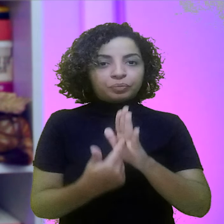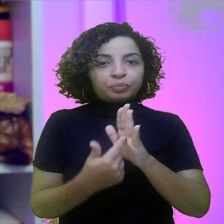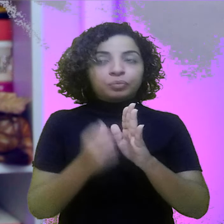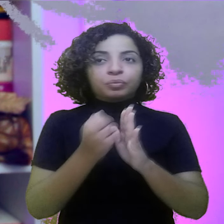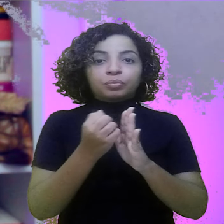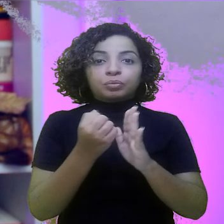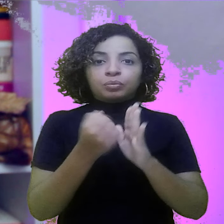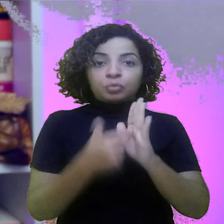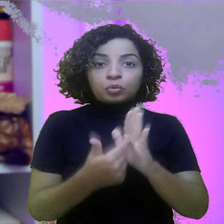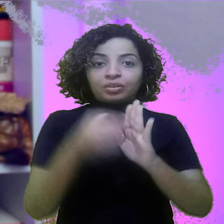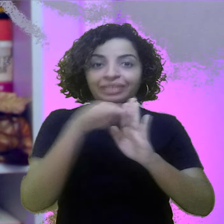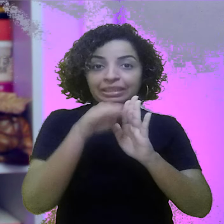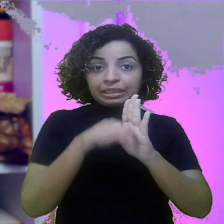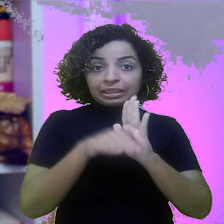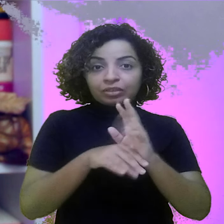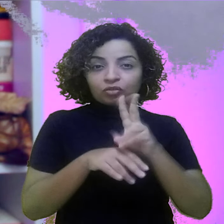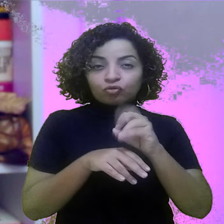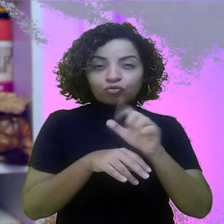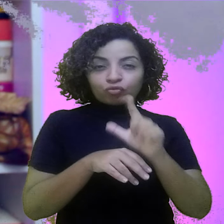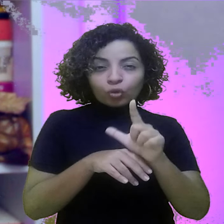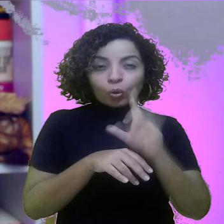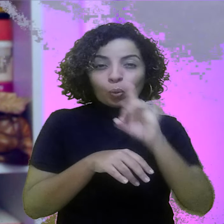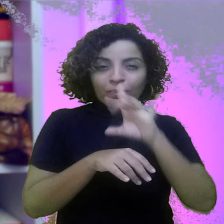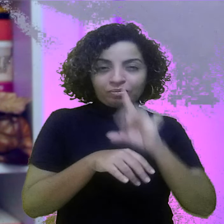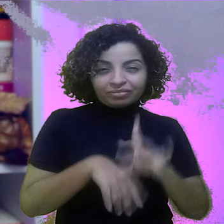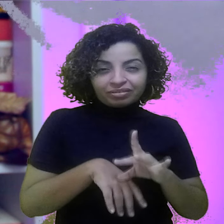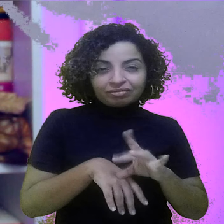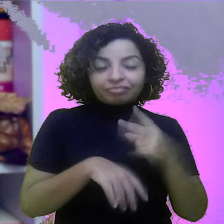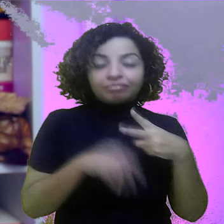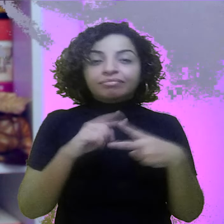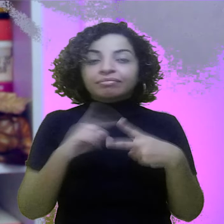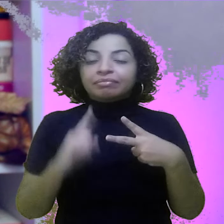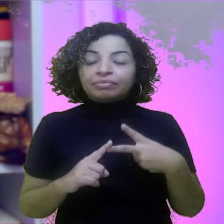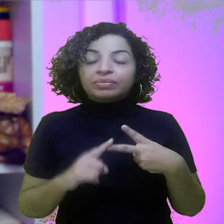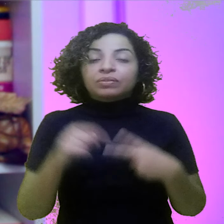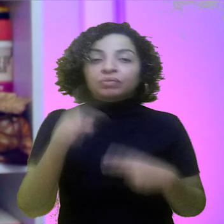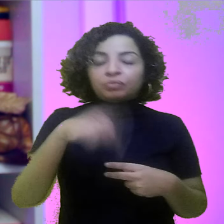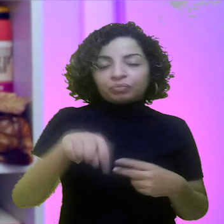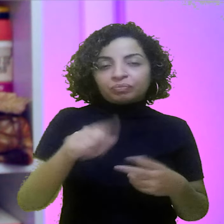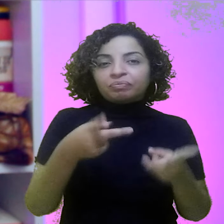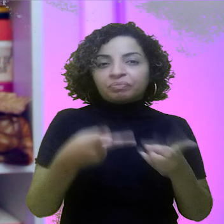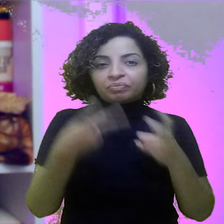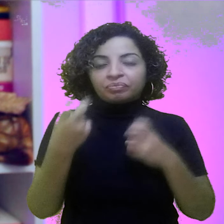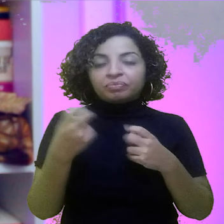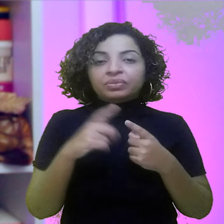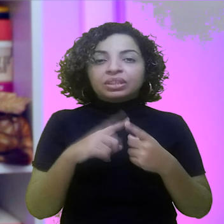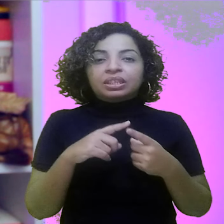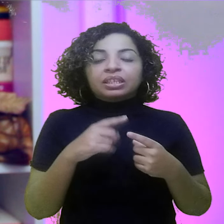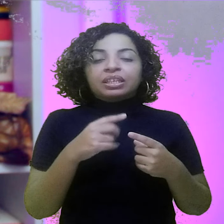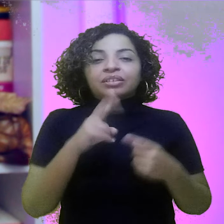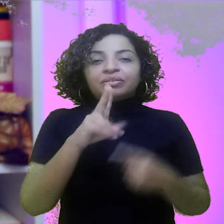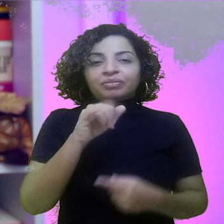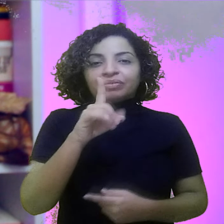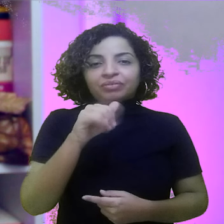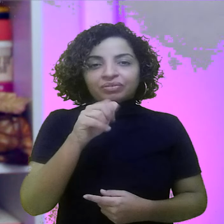tem em cada um desses volumes. Eu acho importante para deixar vocês situados desses livros aqui, ó. Vidas